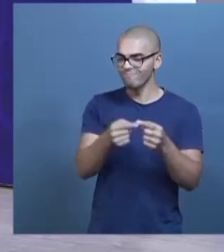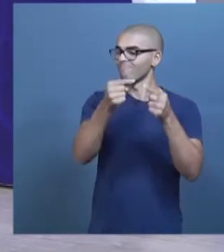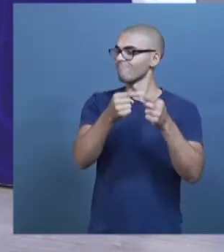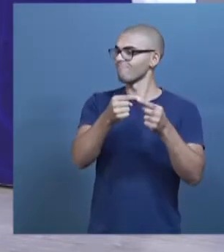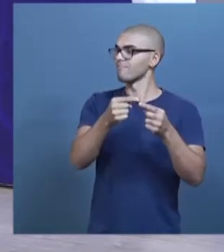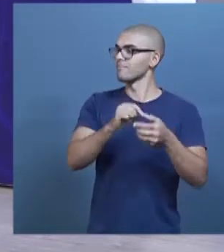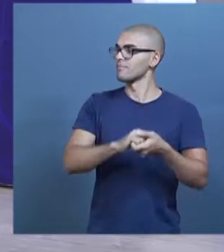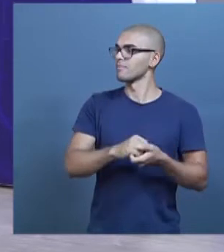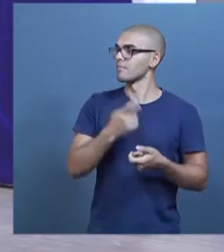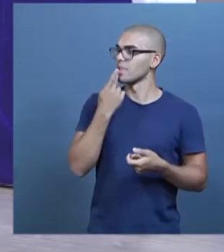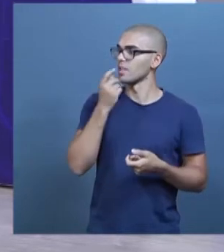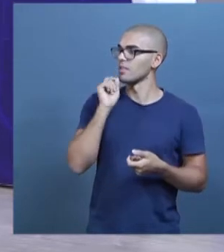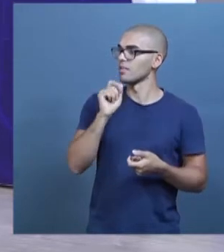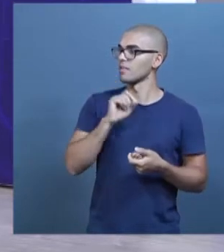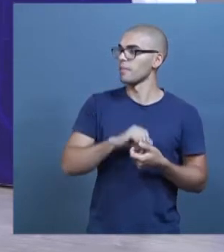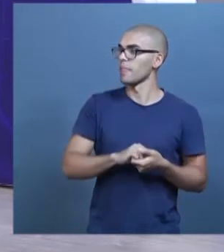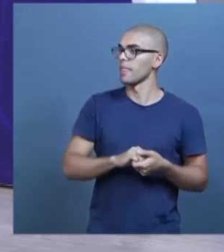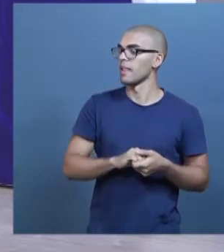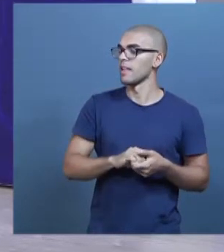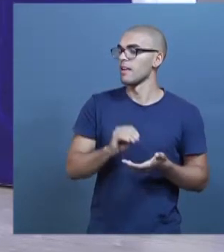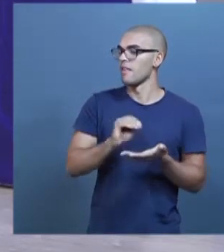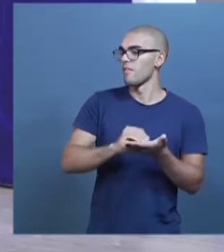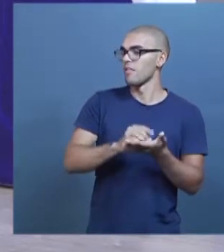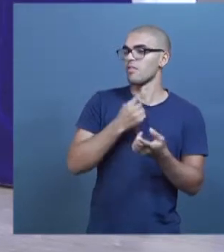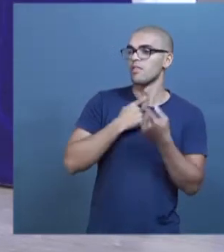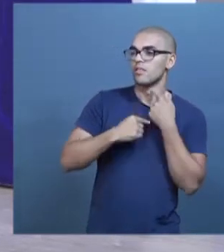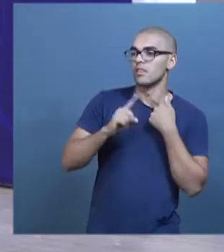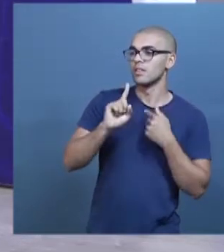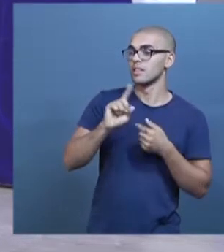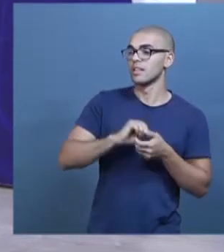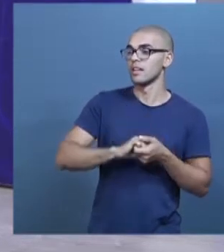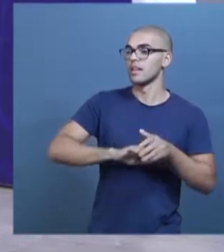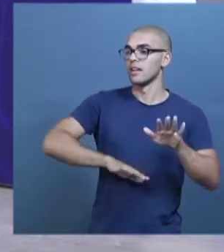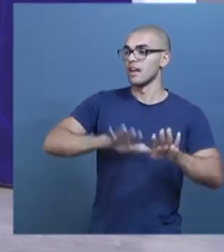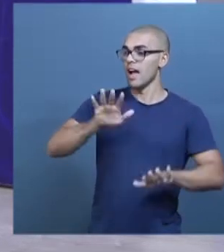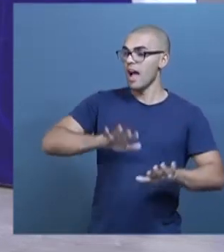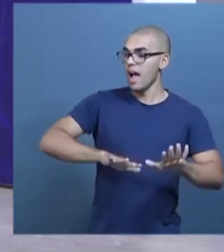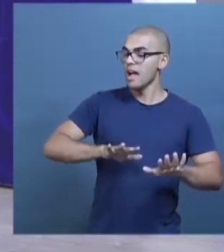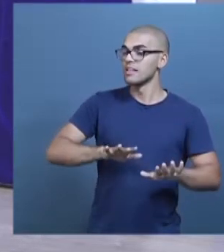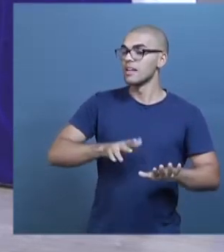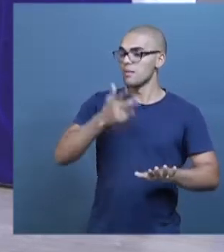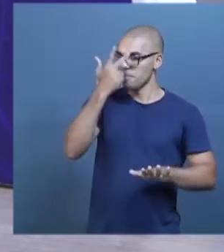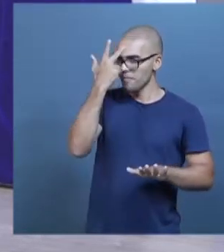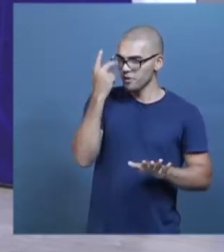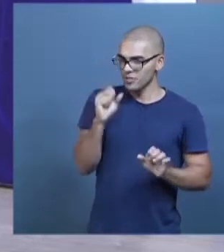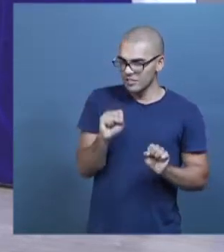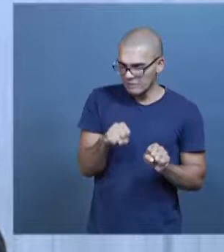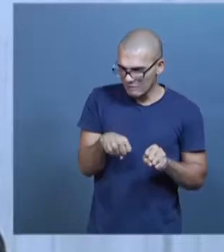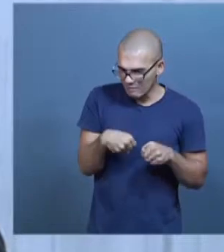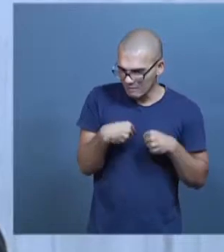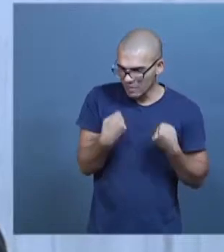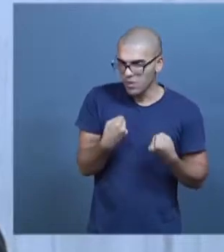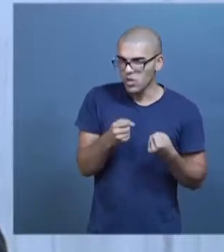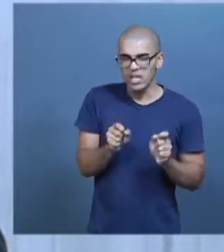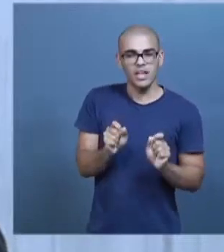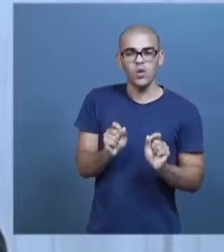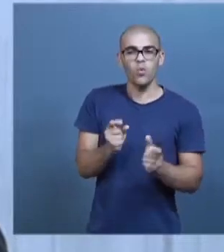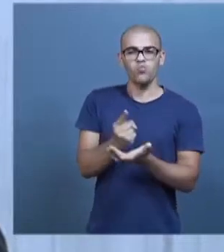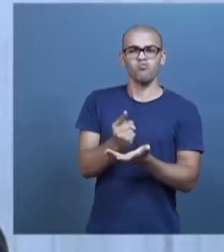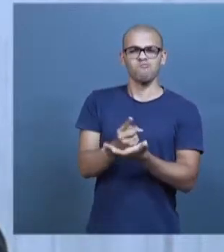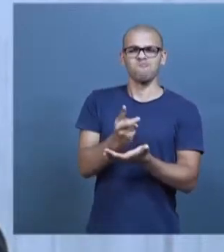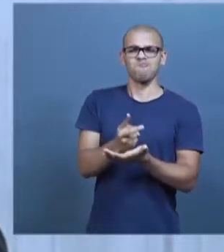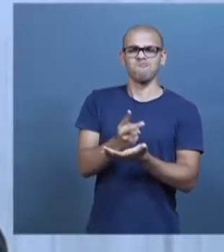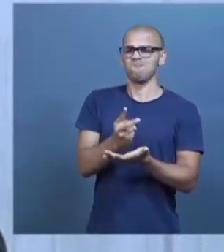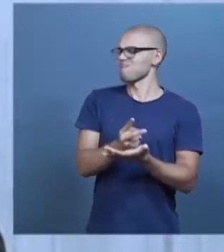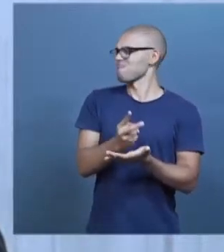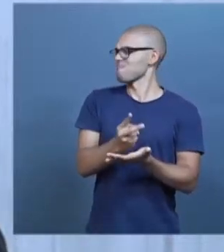Eu faria uma observação que eu acho que não é nem falta. Eu acho que eles fazem um esforço hercúleo de manter o sistema do jeito que é. Porque nesse